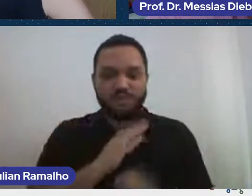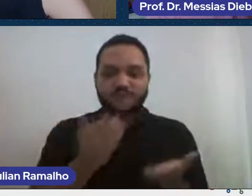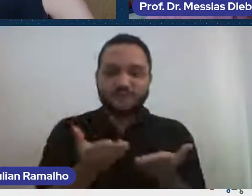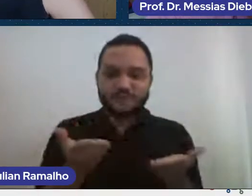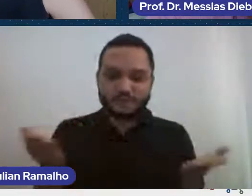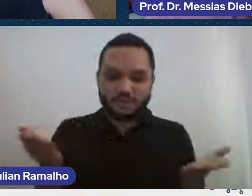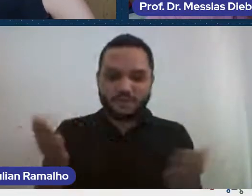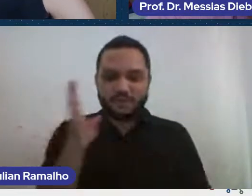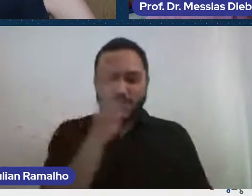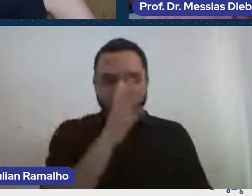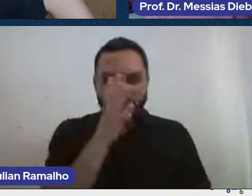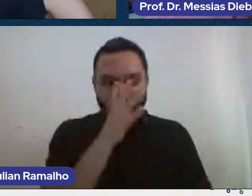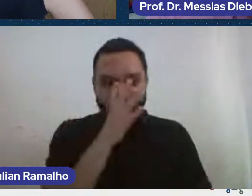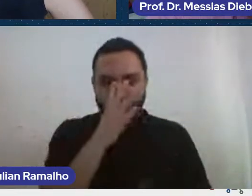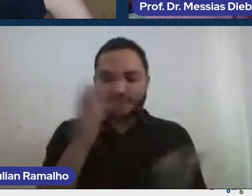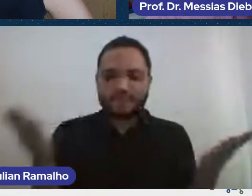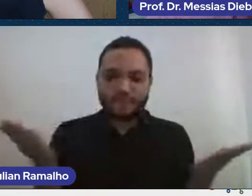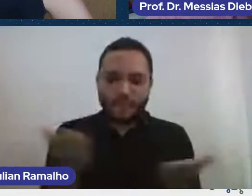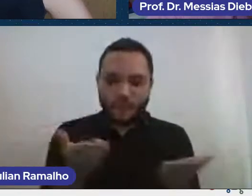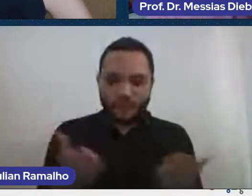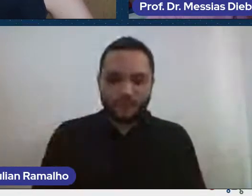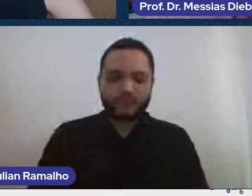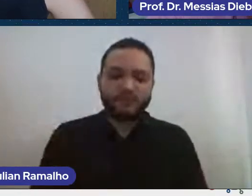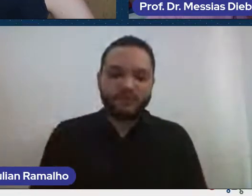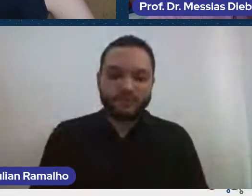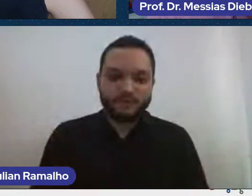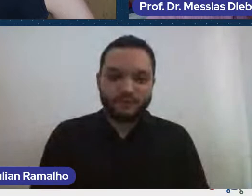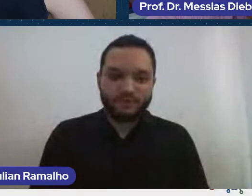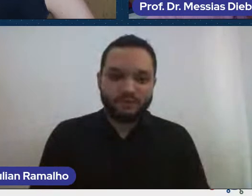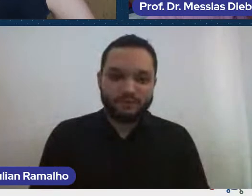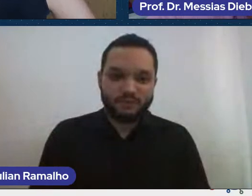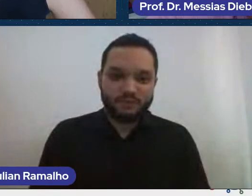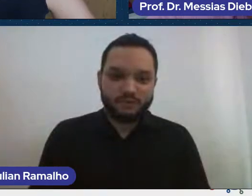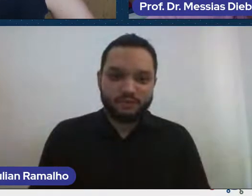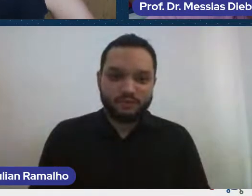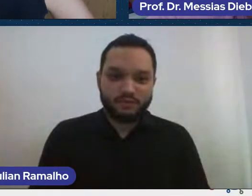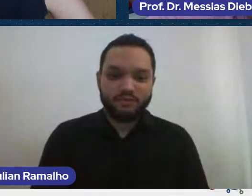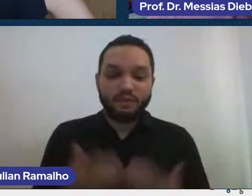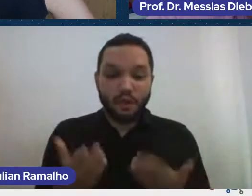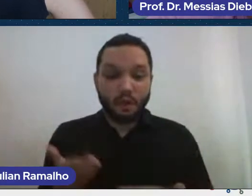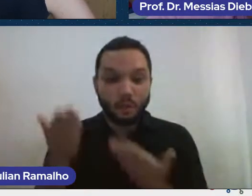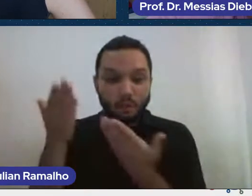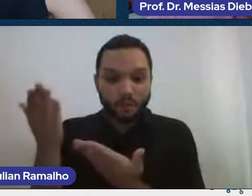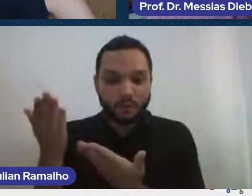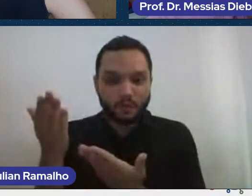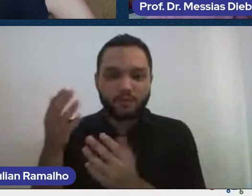que nos acompanharam até esse momento, certo? Eu gostaria agora de passar a palavra para